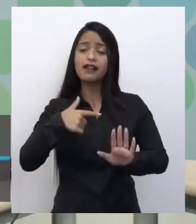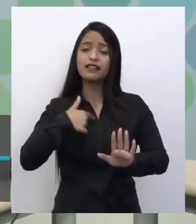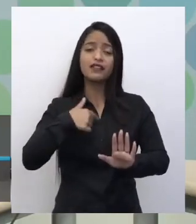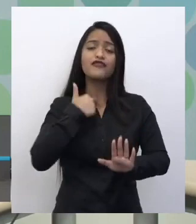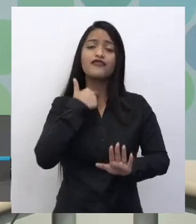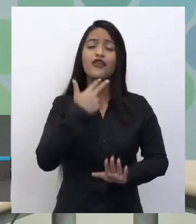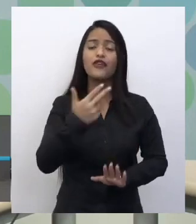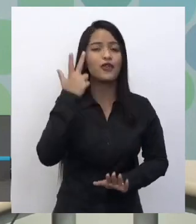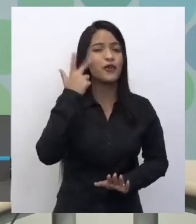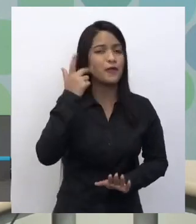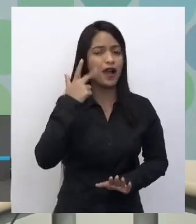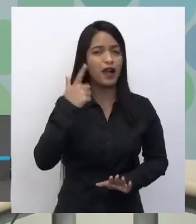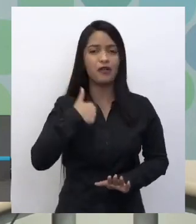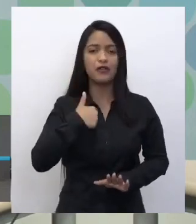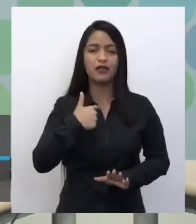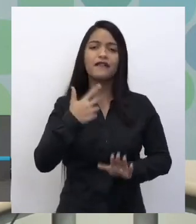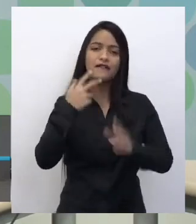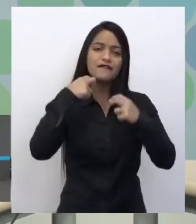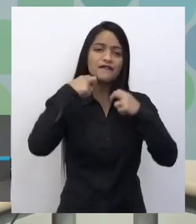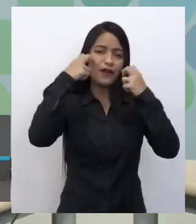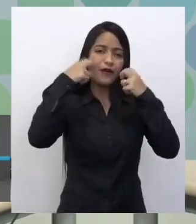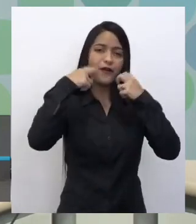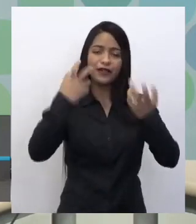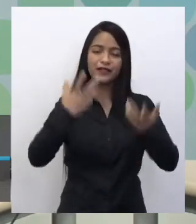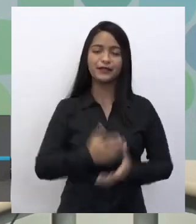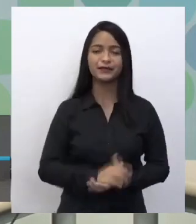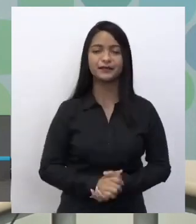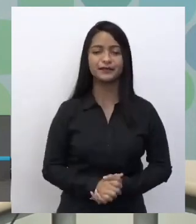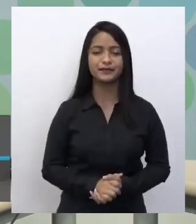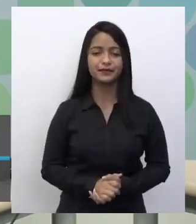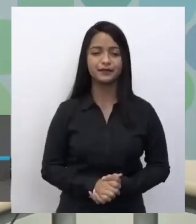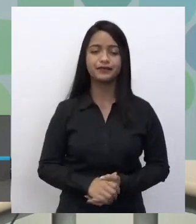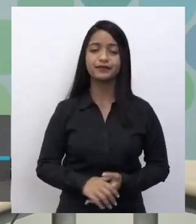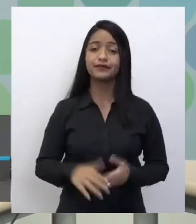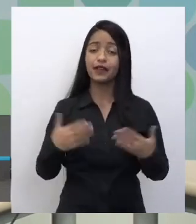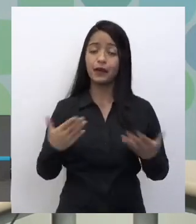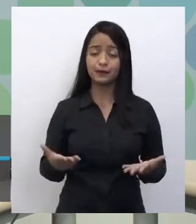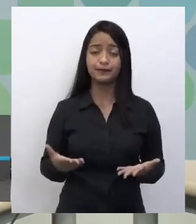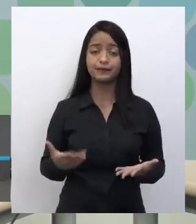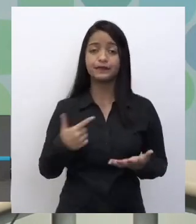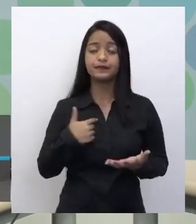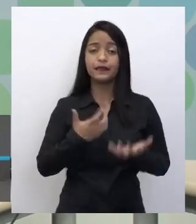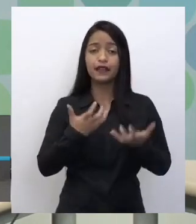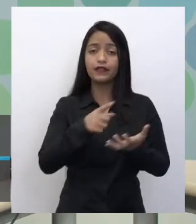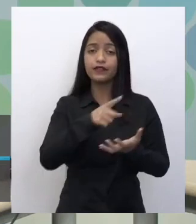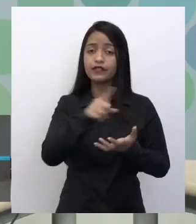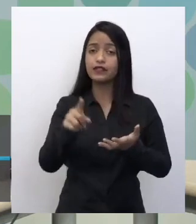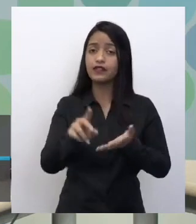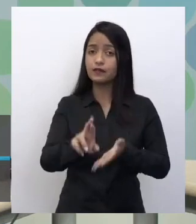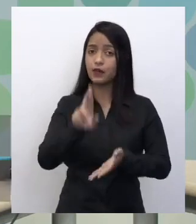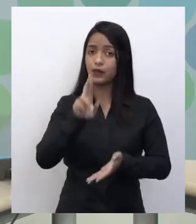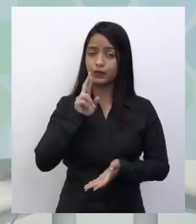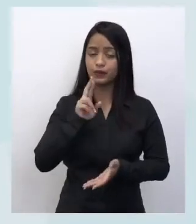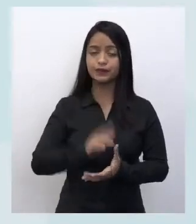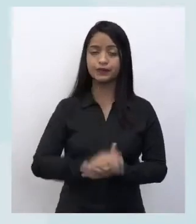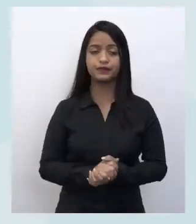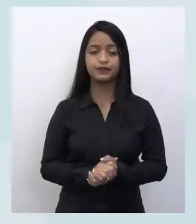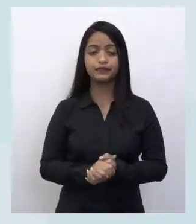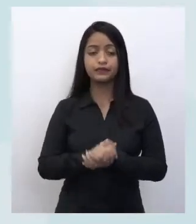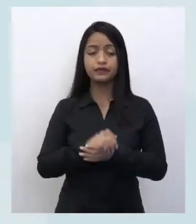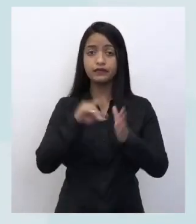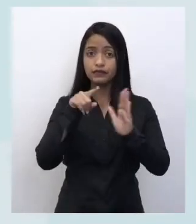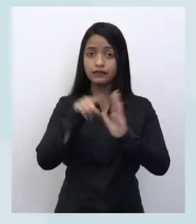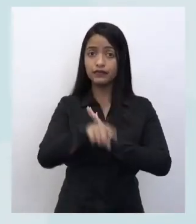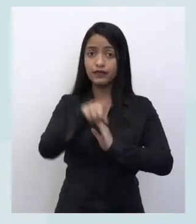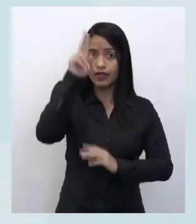eu ainda preciso perder essa vergonha que eu tenho. É, então, eu quero que vocês respondam aí pra mim no chat. Se você se